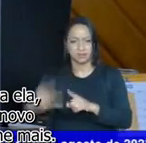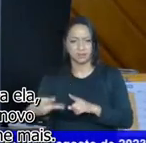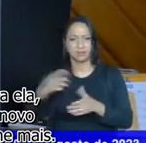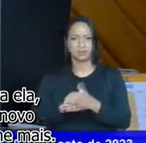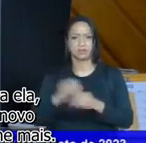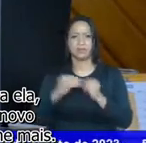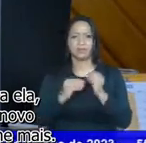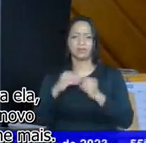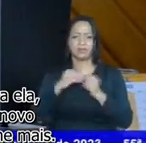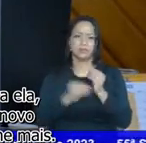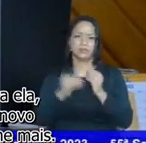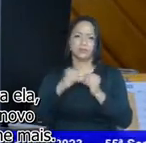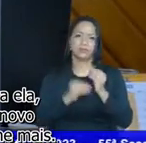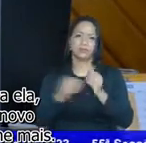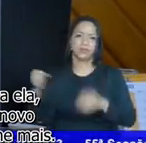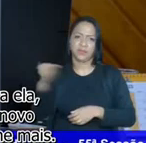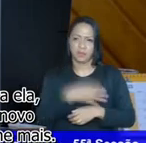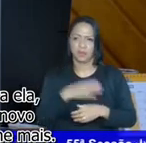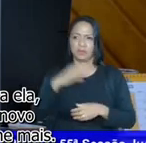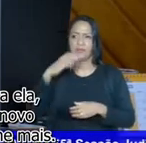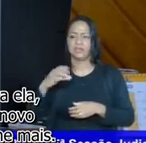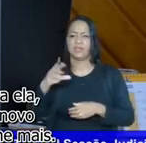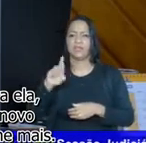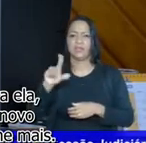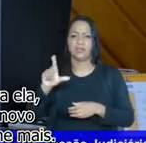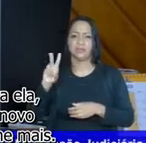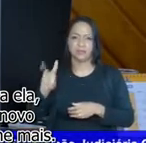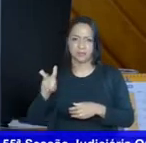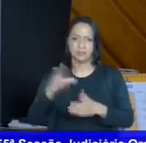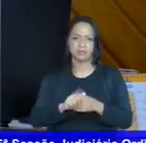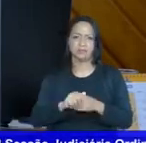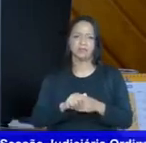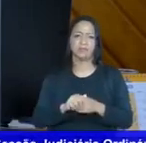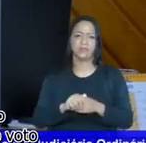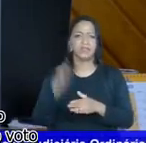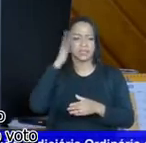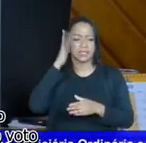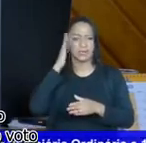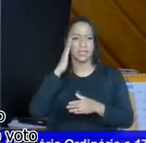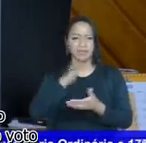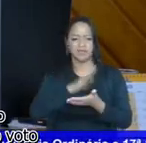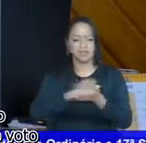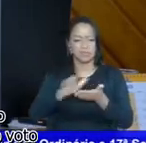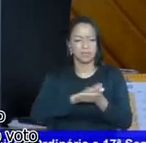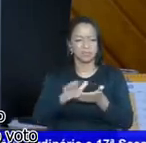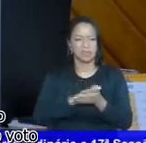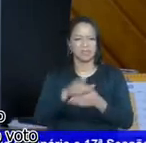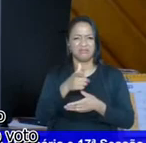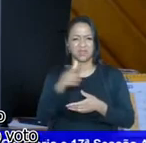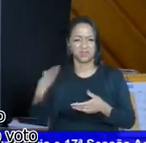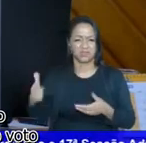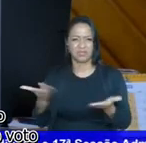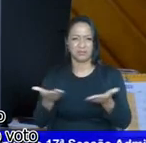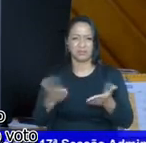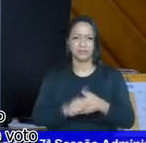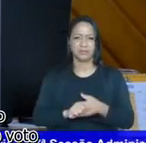no DETRAN. Ela só não imprimiu o novo CRLV, porque nós sabemos que o DETRAN nem imprime mais. Mas, então, em relação a esse daqui, eu voto